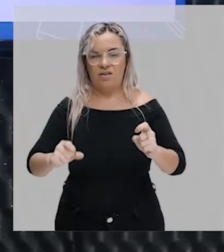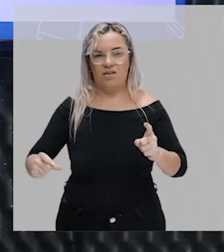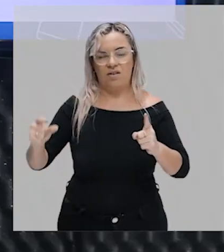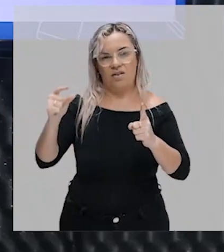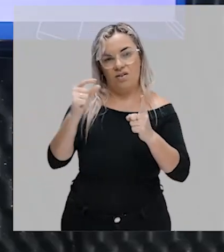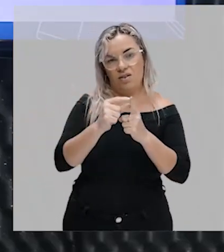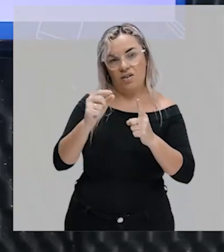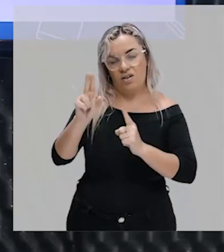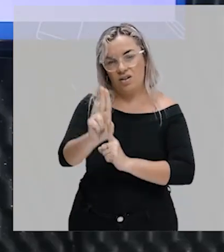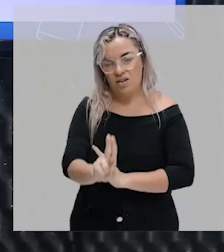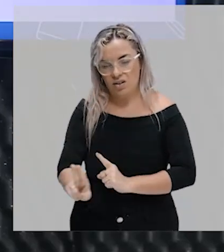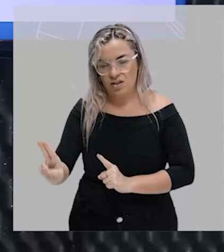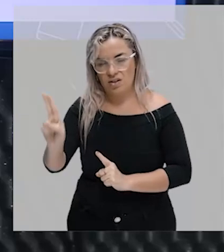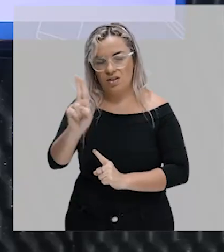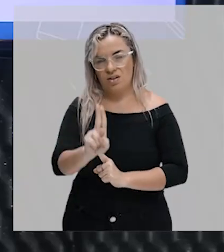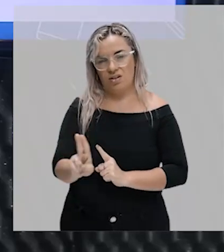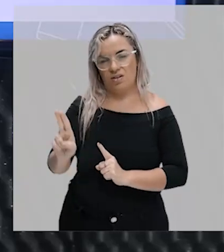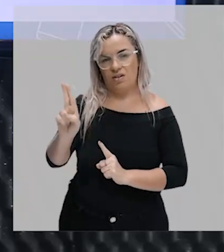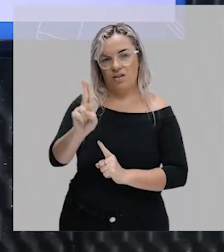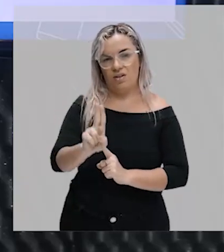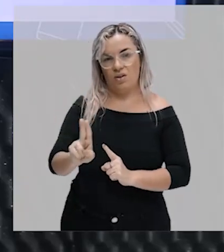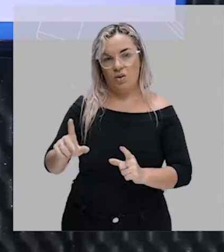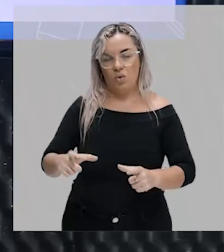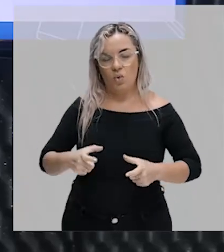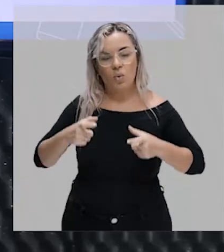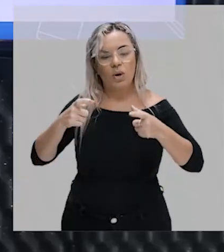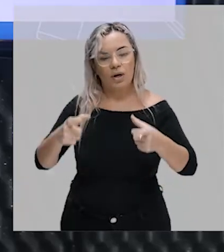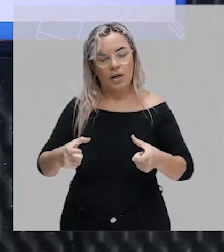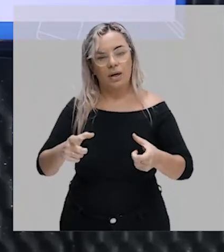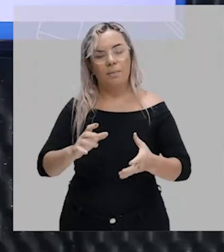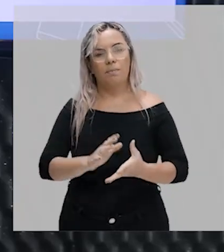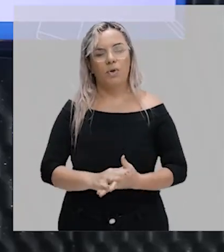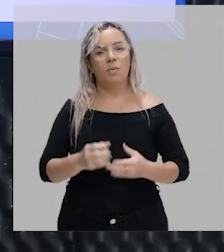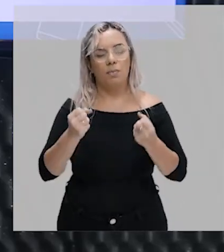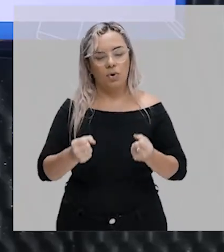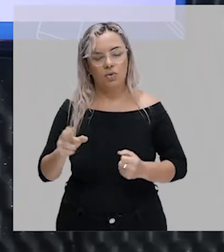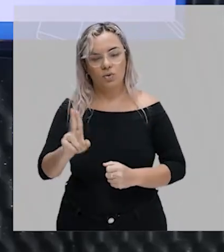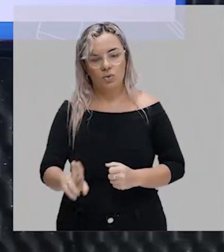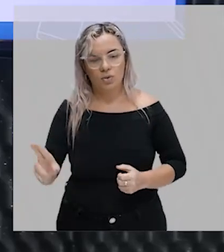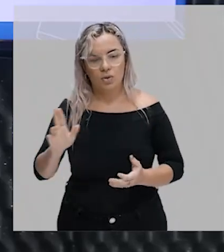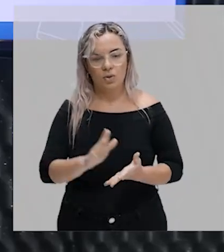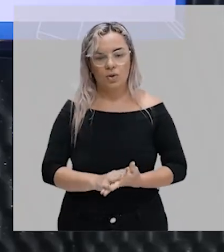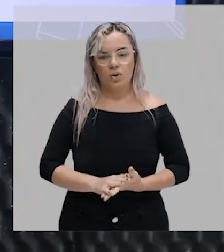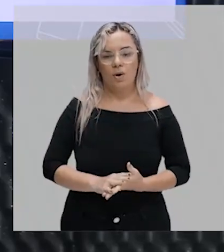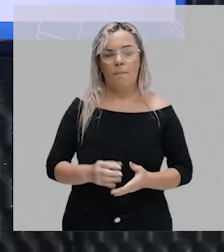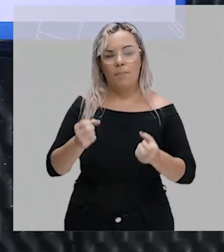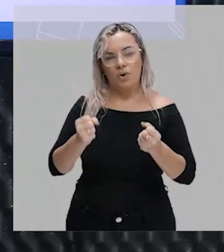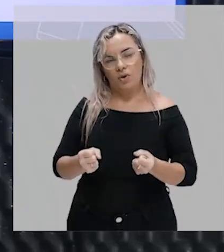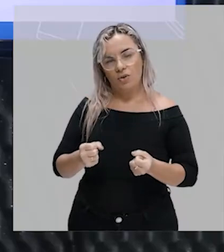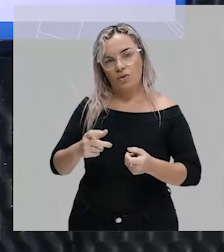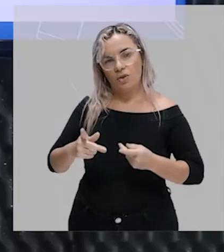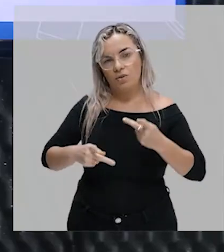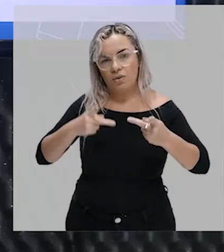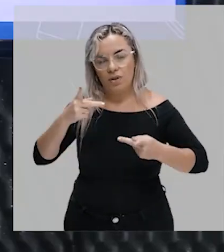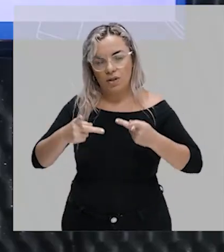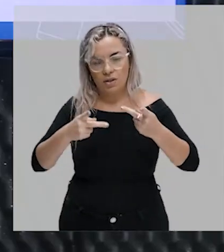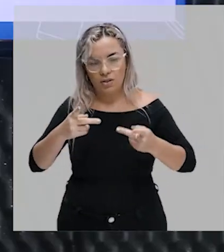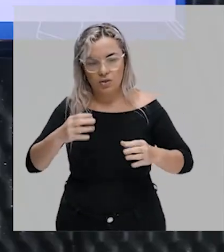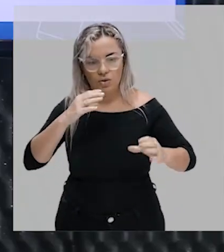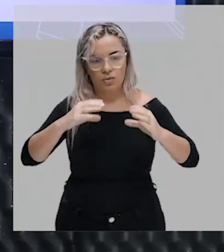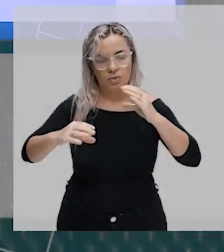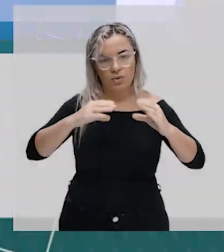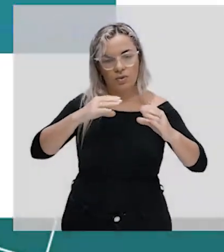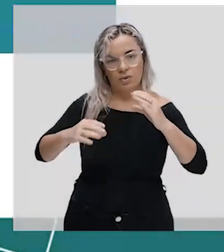usam em determinado lugar. Então, se pode falar em comunicação de função comunicativa da linguagem, tá